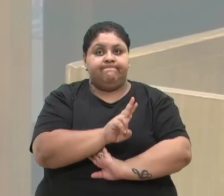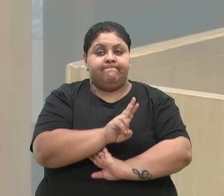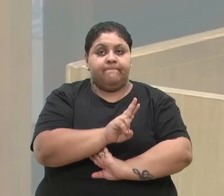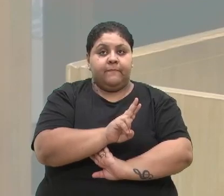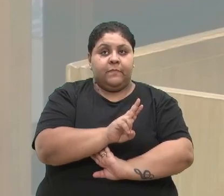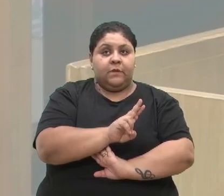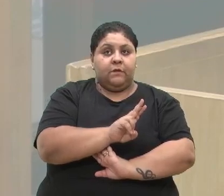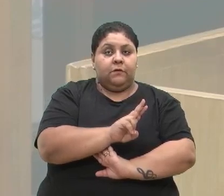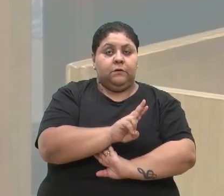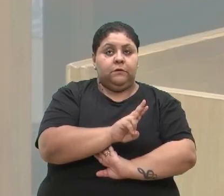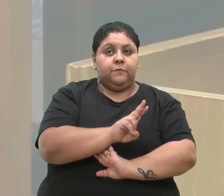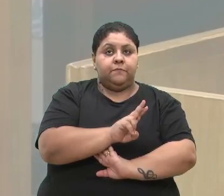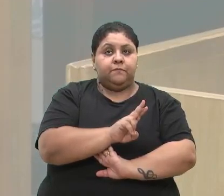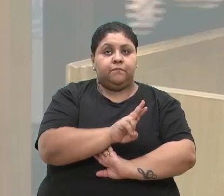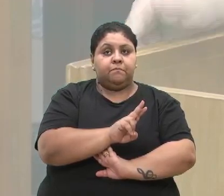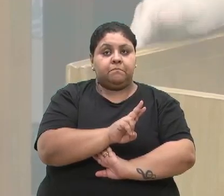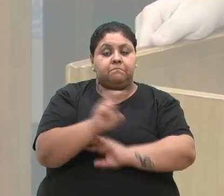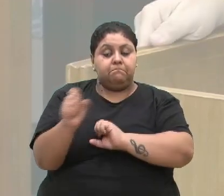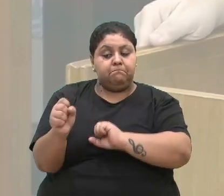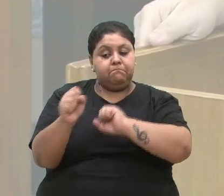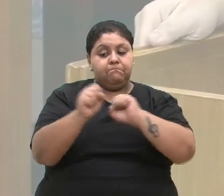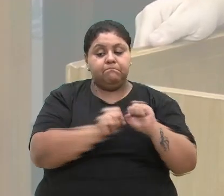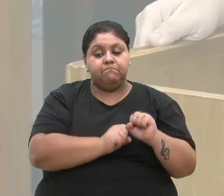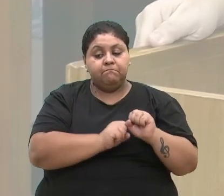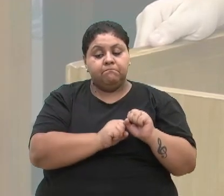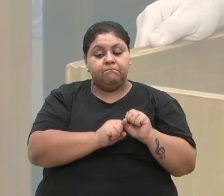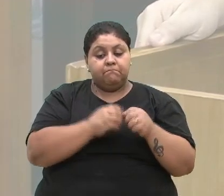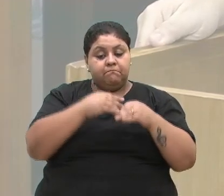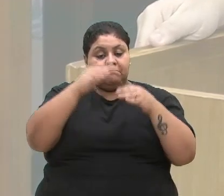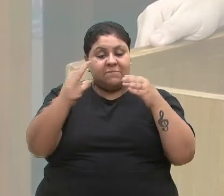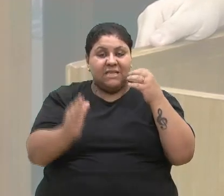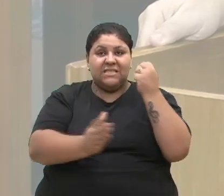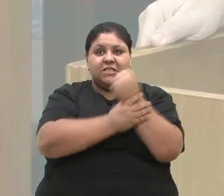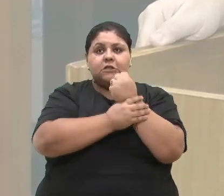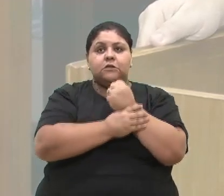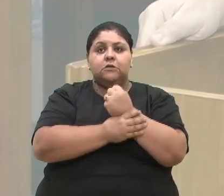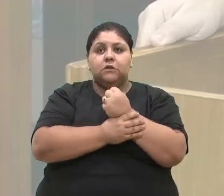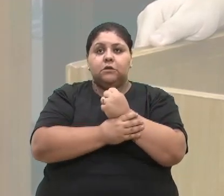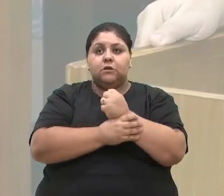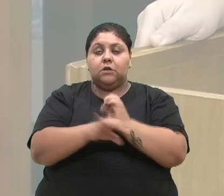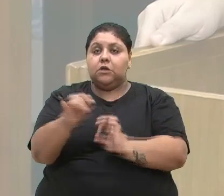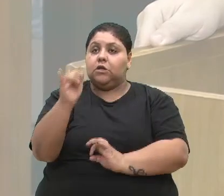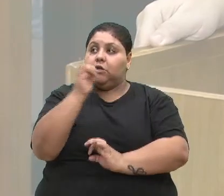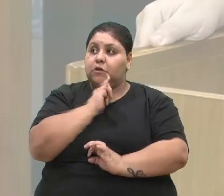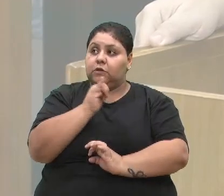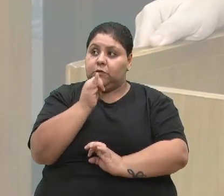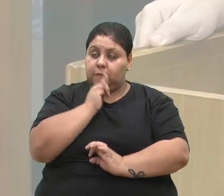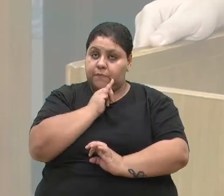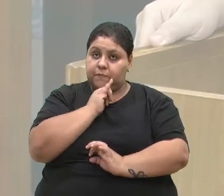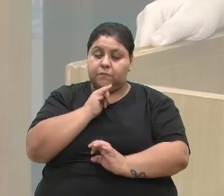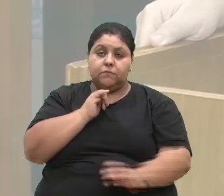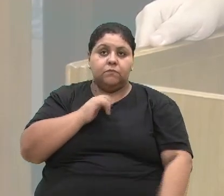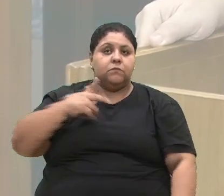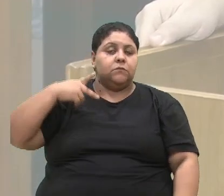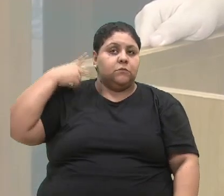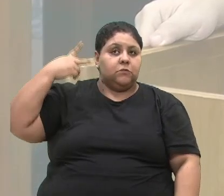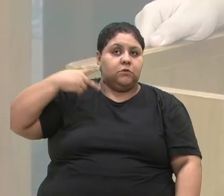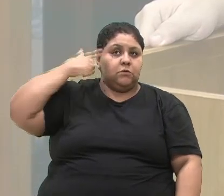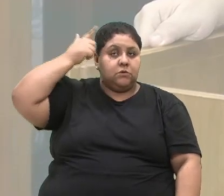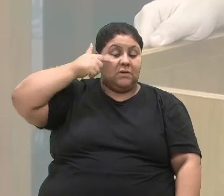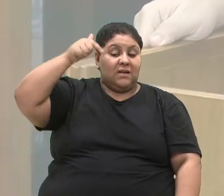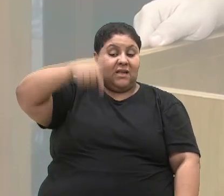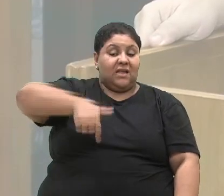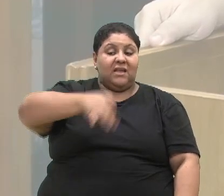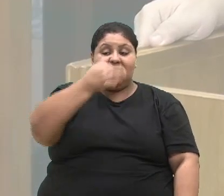transporte, que elas possam estar mais seguras. E dou o exemplo, vereador Lucas, de um lugar aqui em